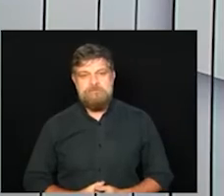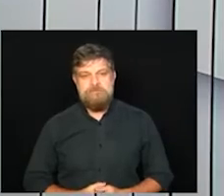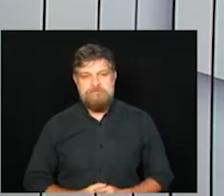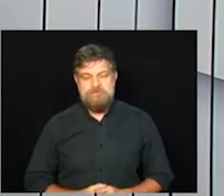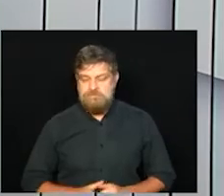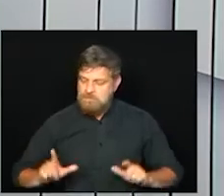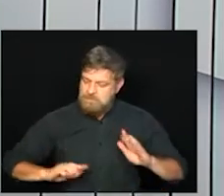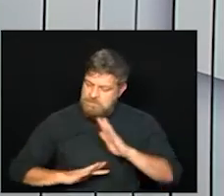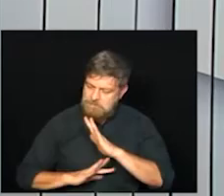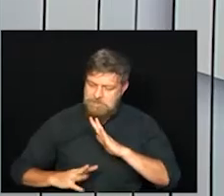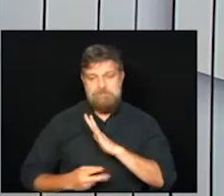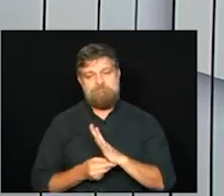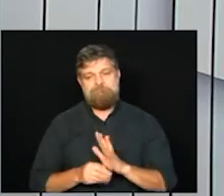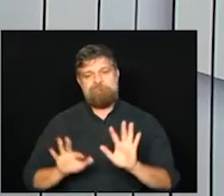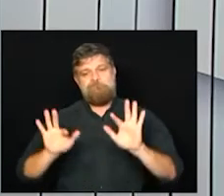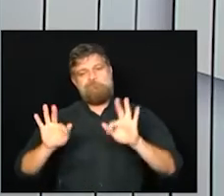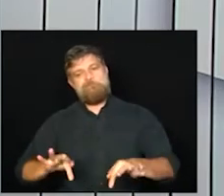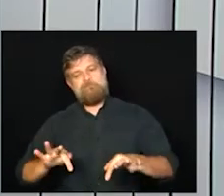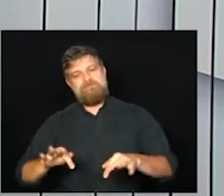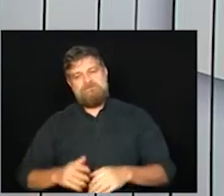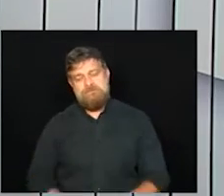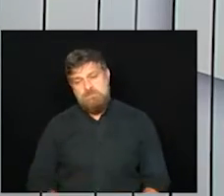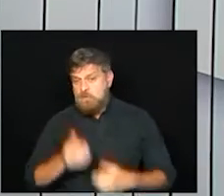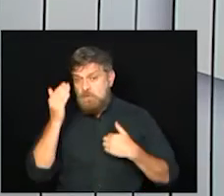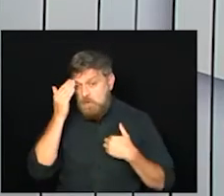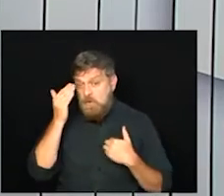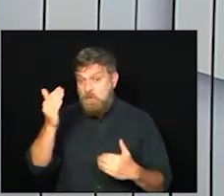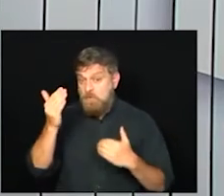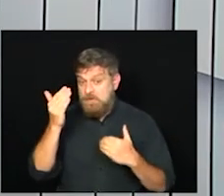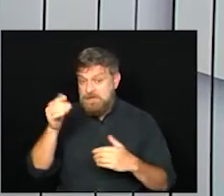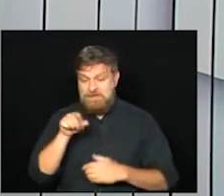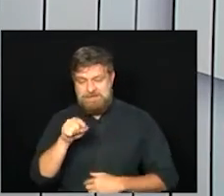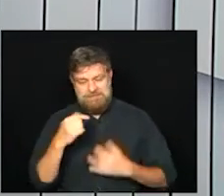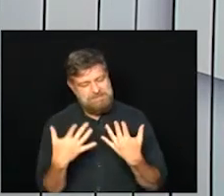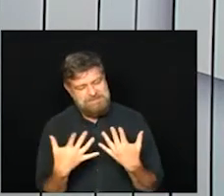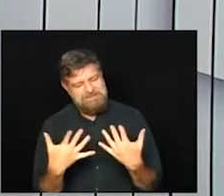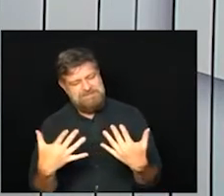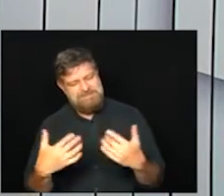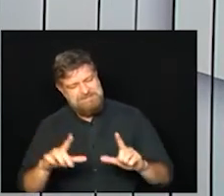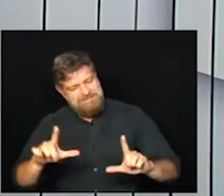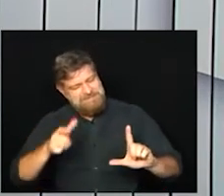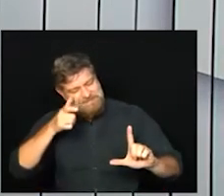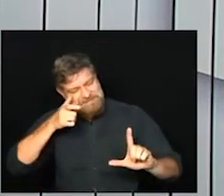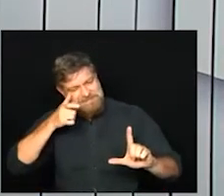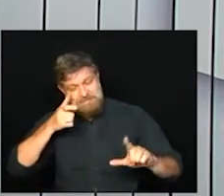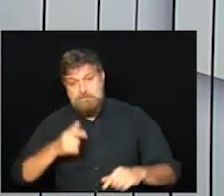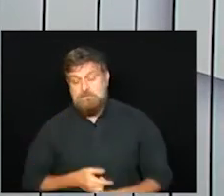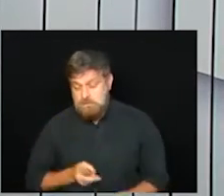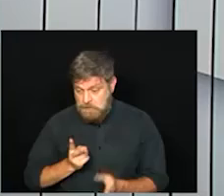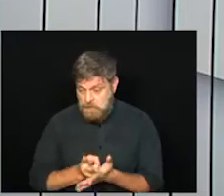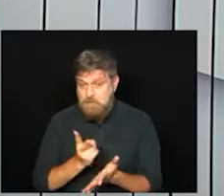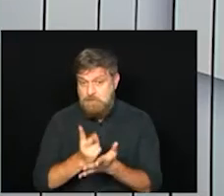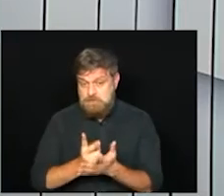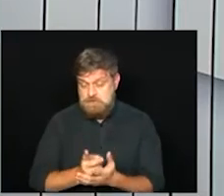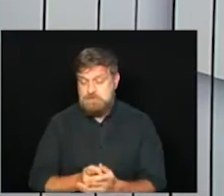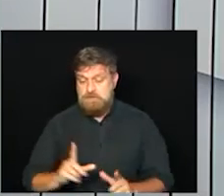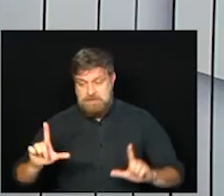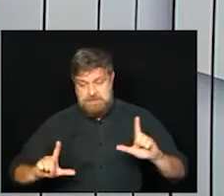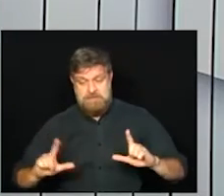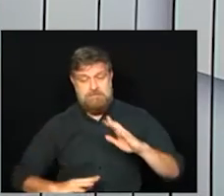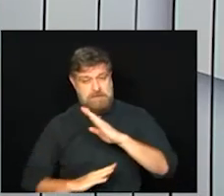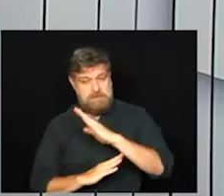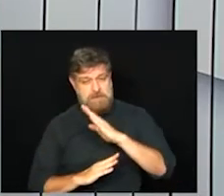E o Câmara Total fica por aqui. Muito obrigado pela sua companhia, pela sua audiência. Continue aqui na TV